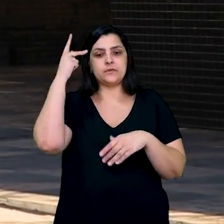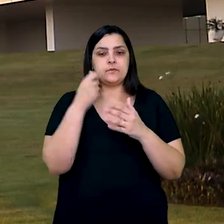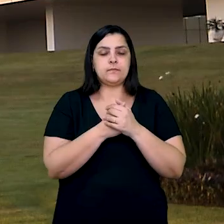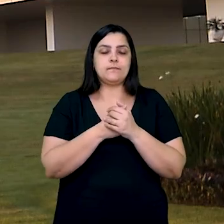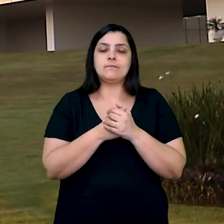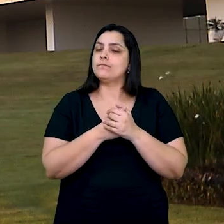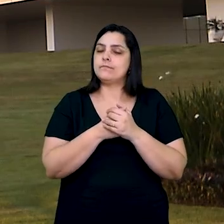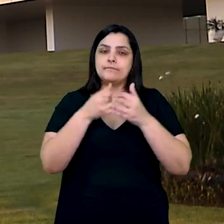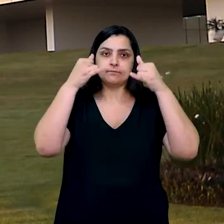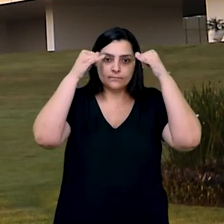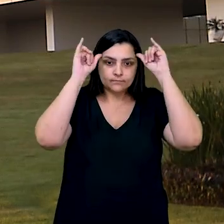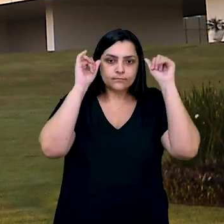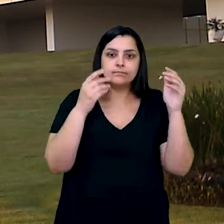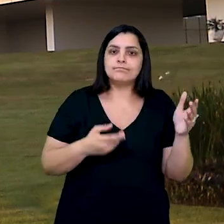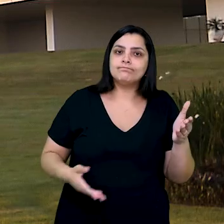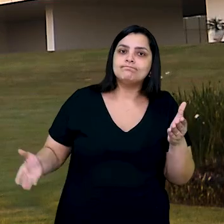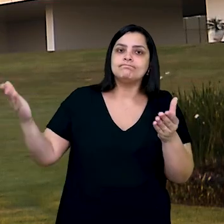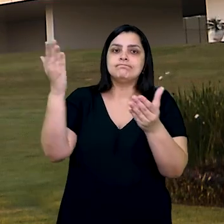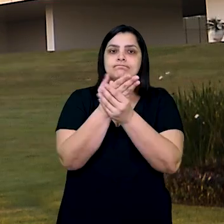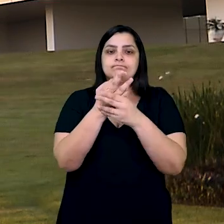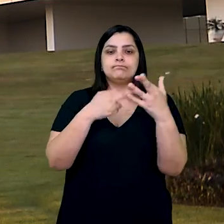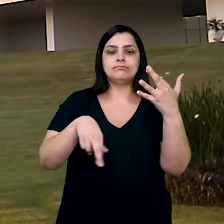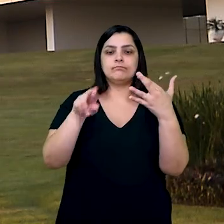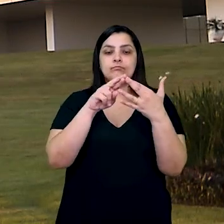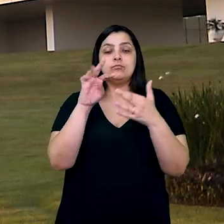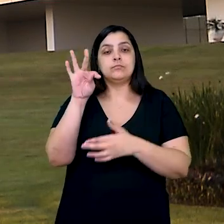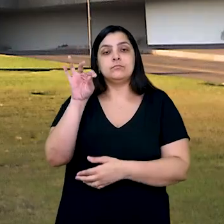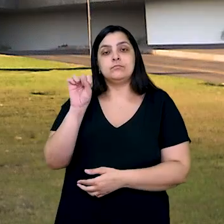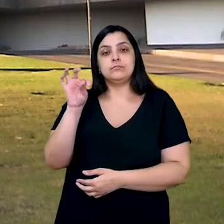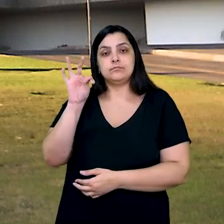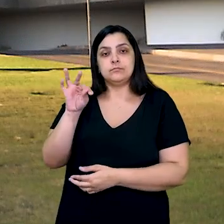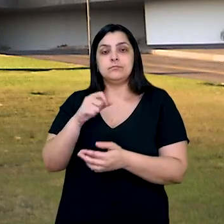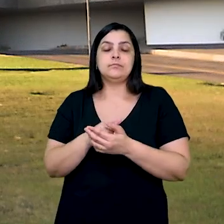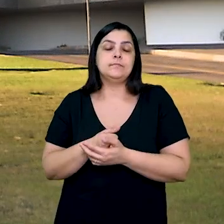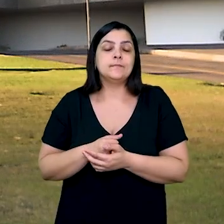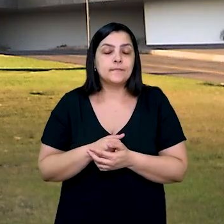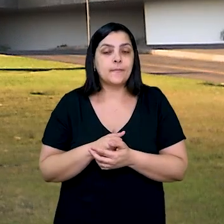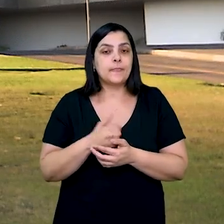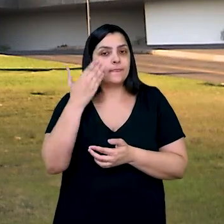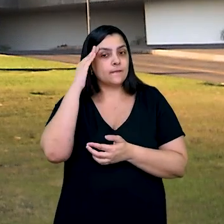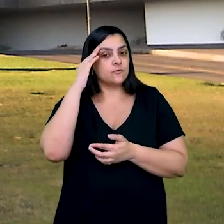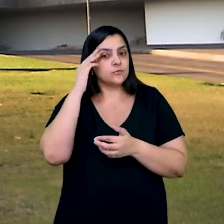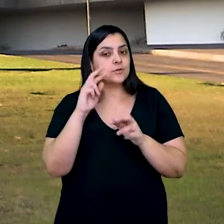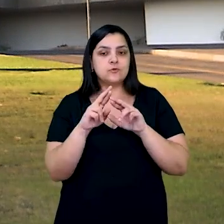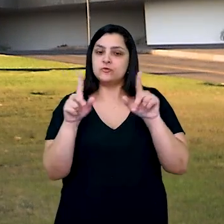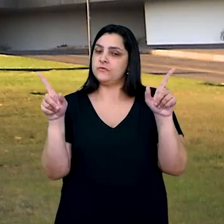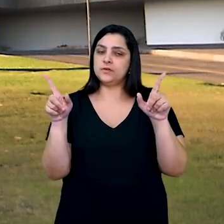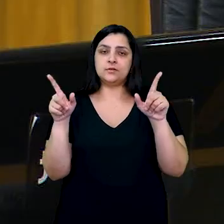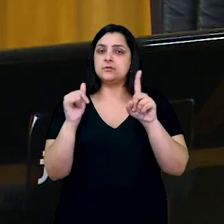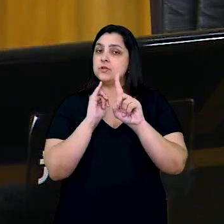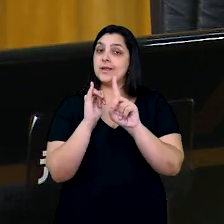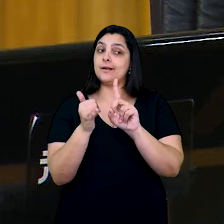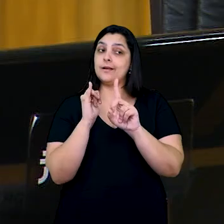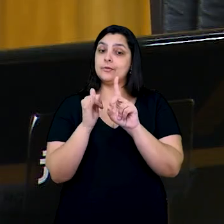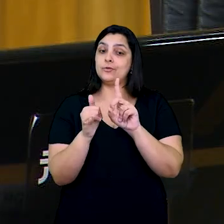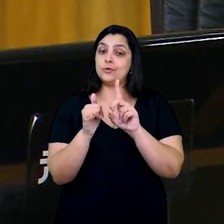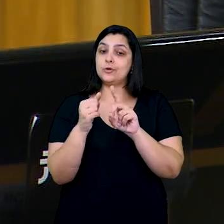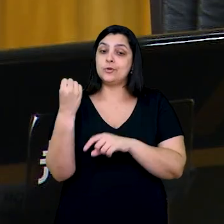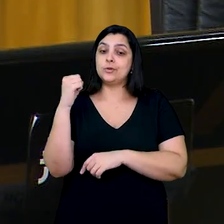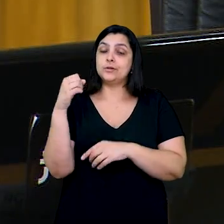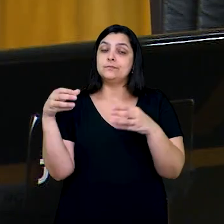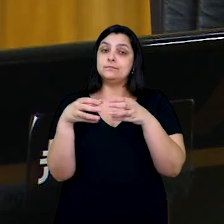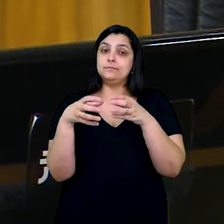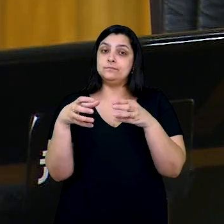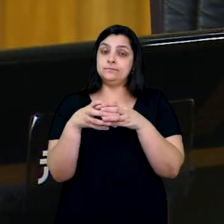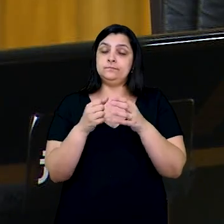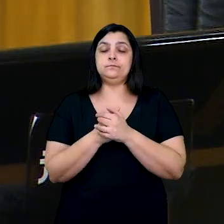pessoas. A Fazenda recorreu ao Tribunal Superior do Trabalho. No TST, o entendimento foi diferente. Para o relator do